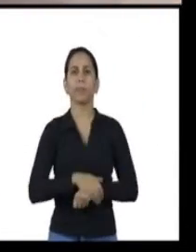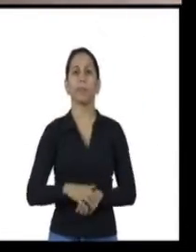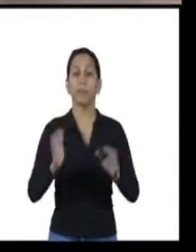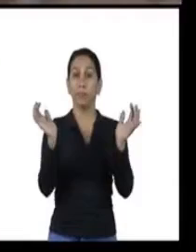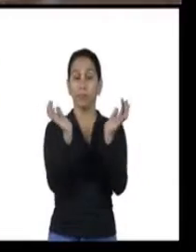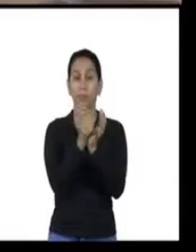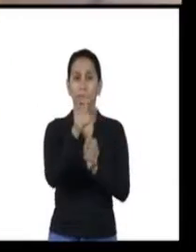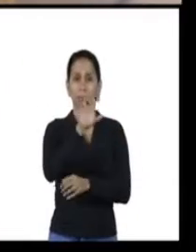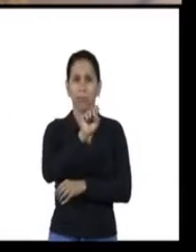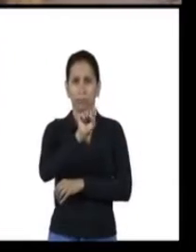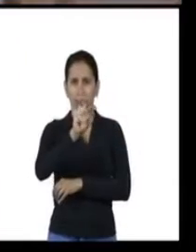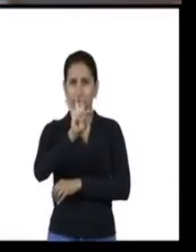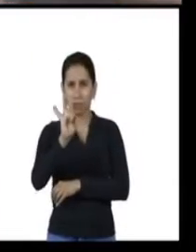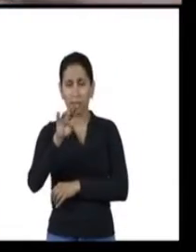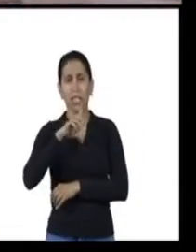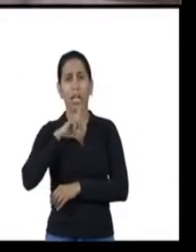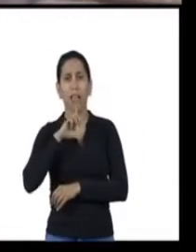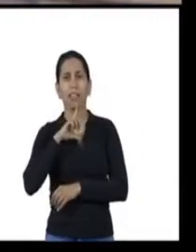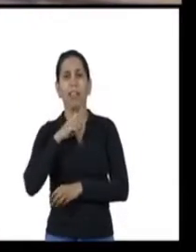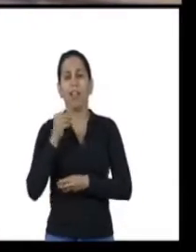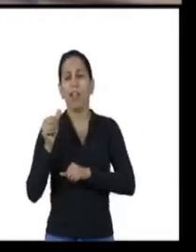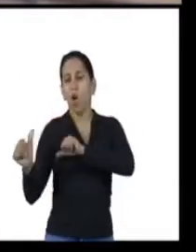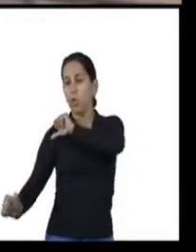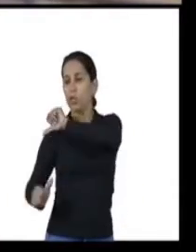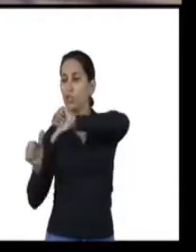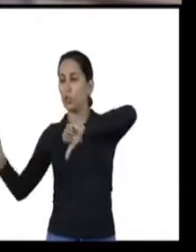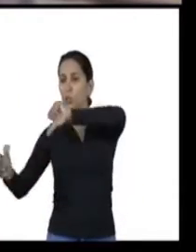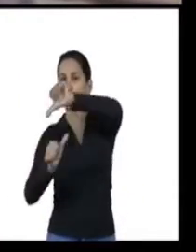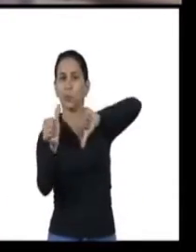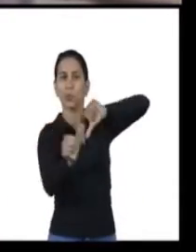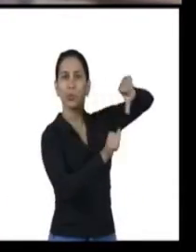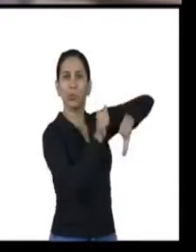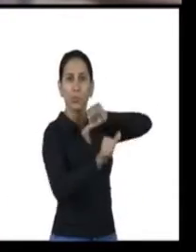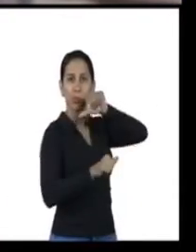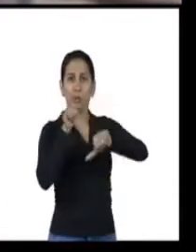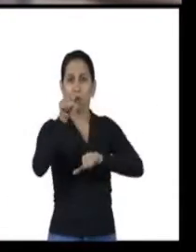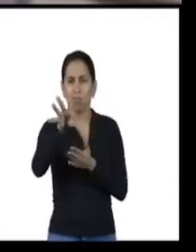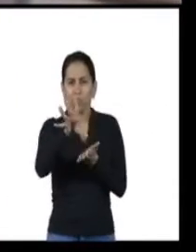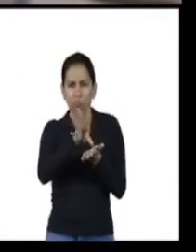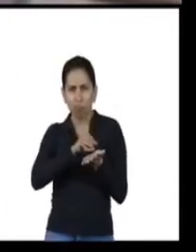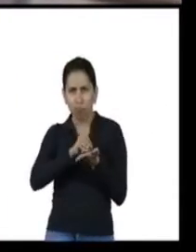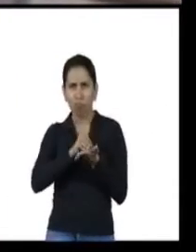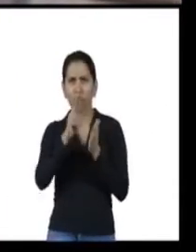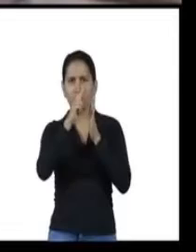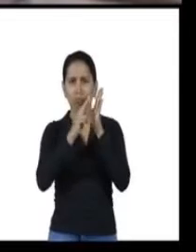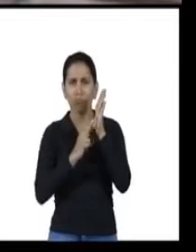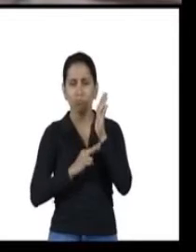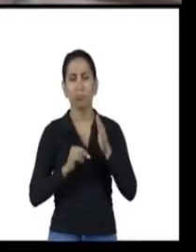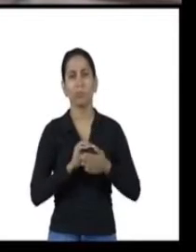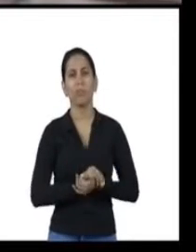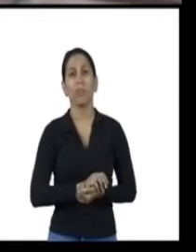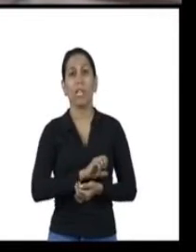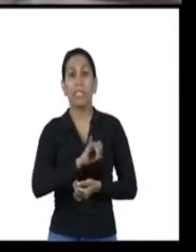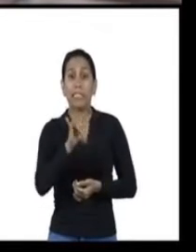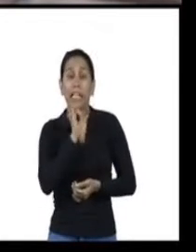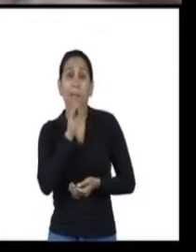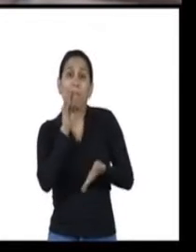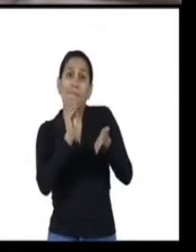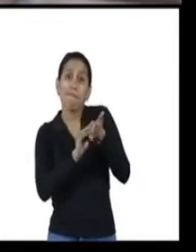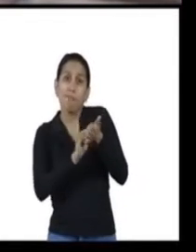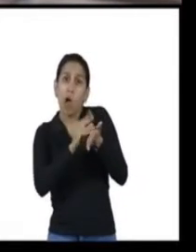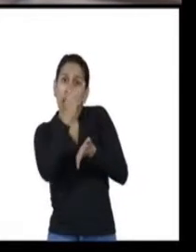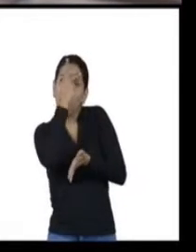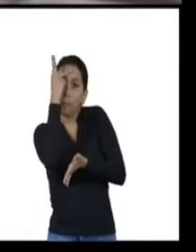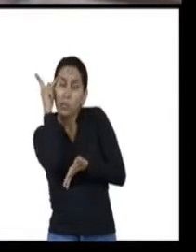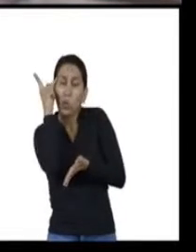sistema de rodízio que você deve seguir. O objetivo é tornar os postos mais flexíveis em caso de falta de pessoal,